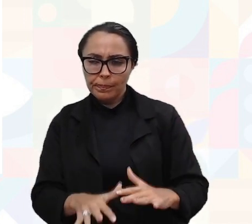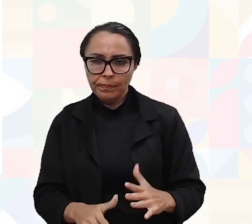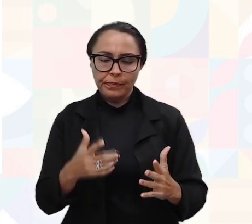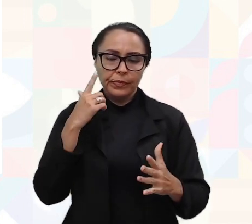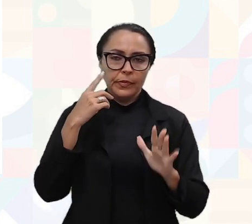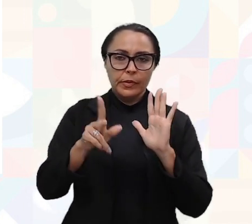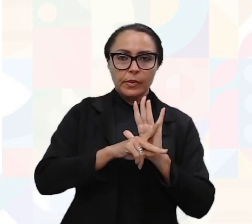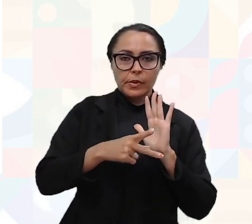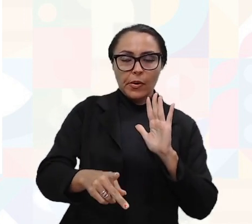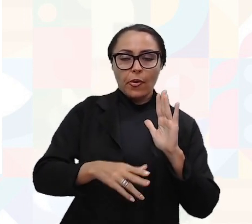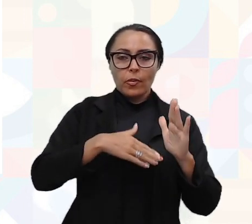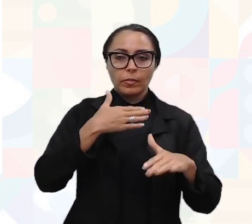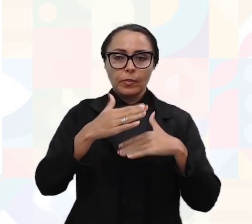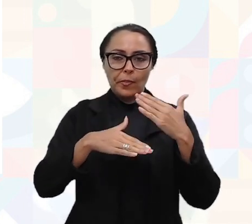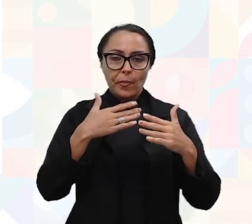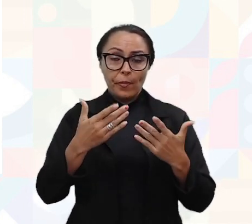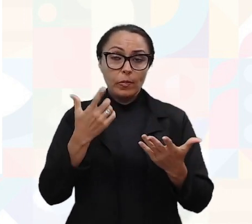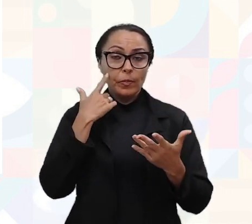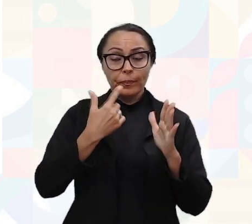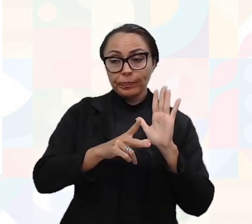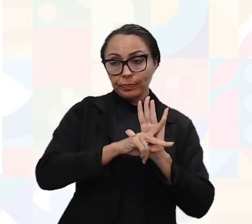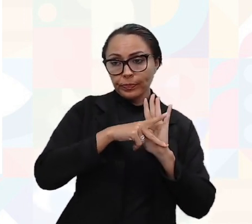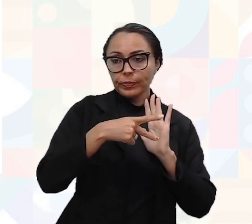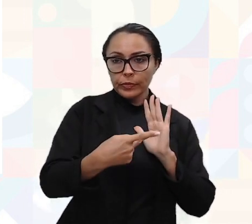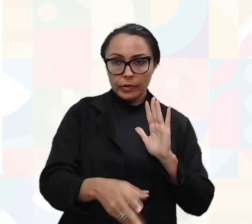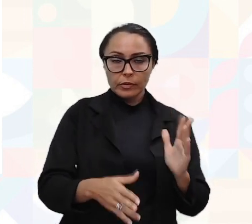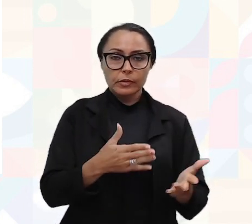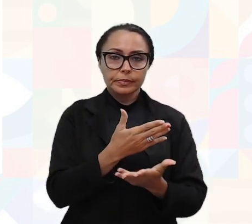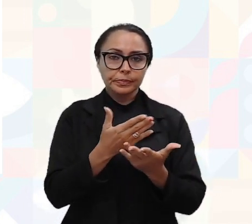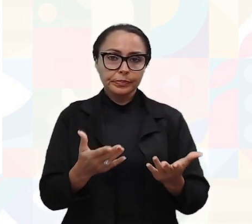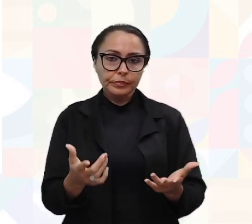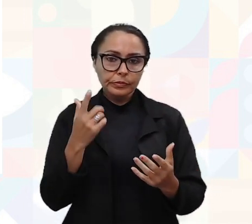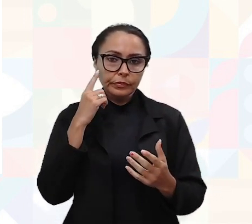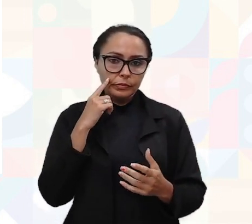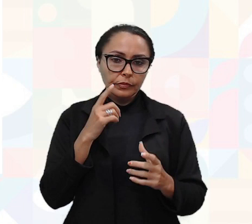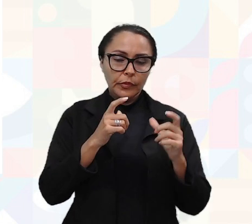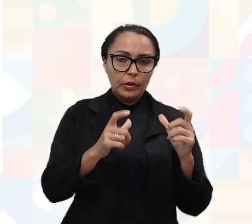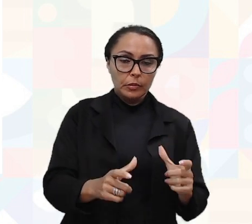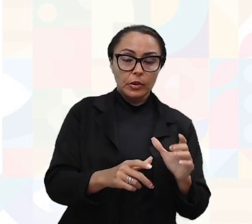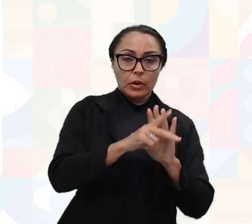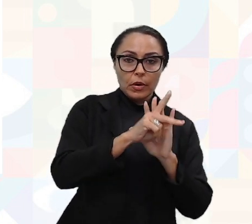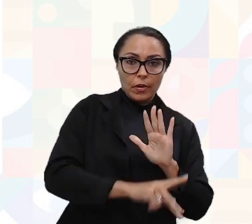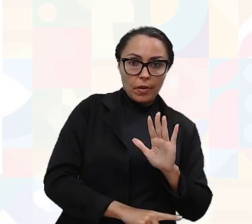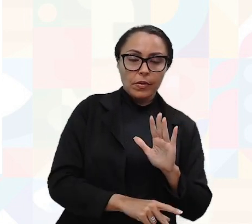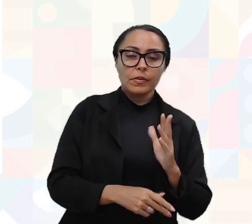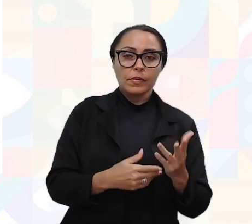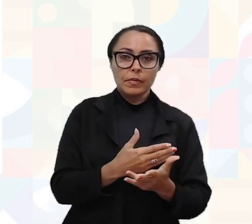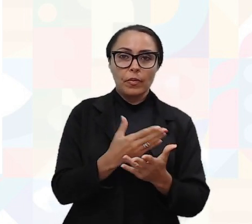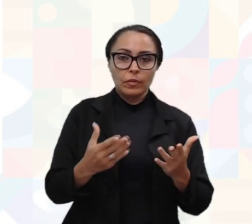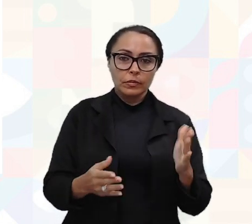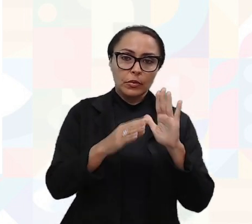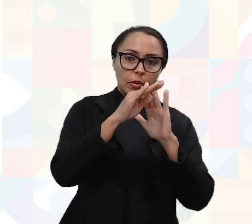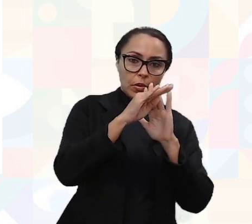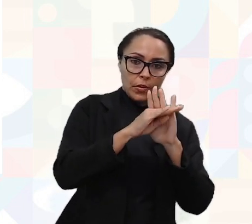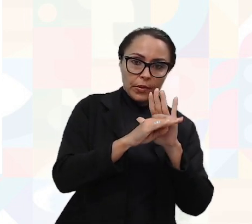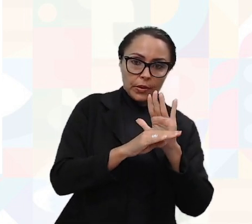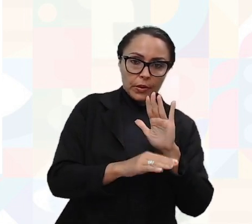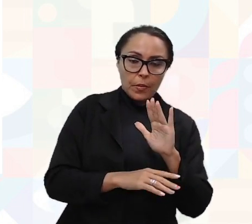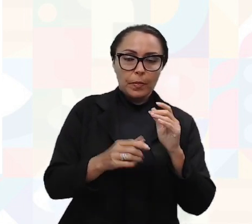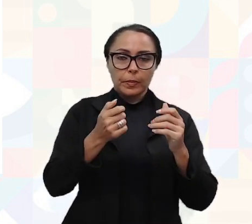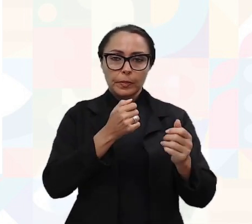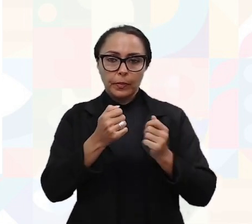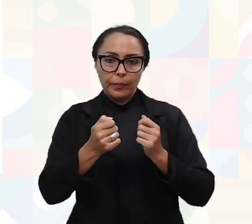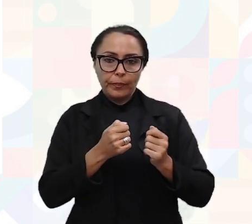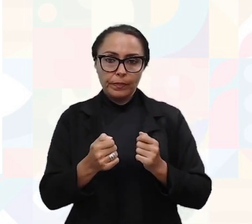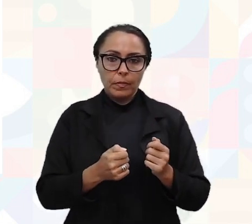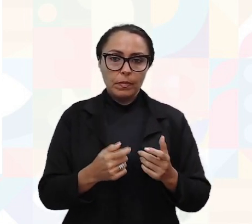próprio processo produtivo em si, que funciona como sendo esse projeto de produtos, planos de processos, controle de